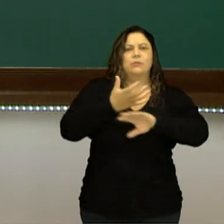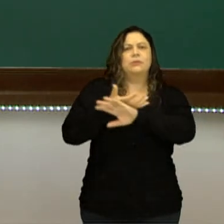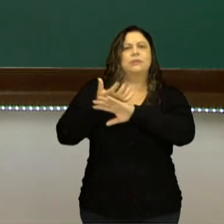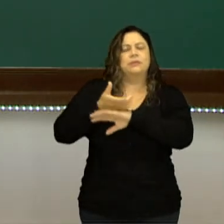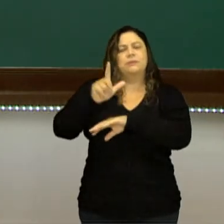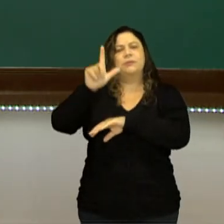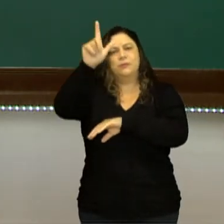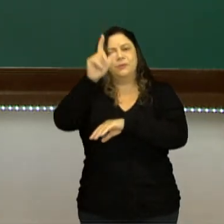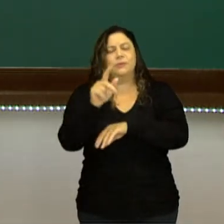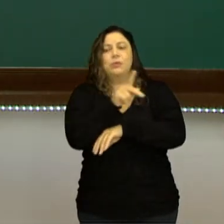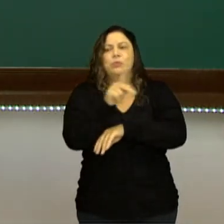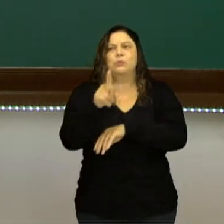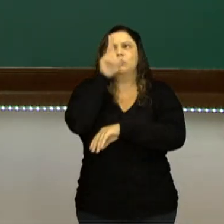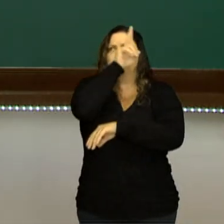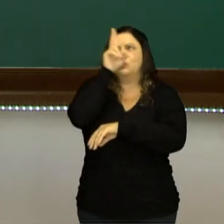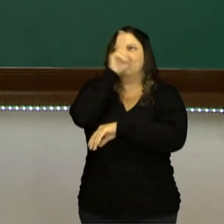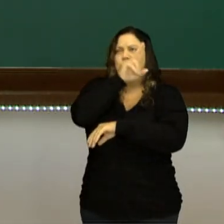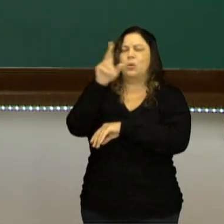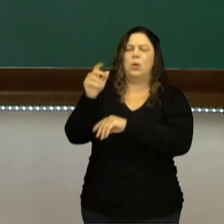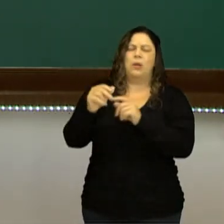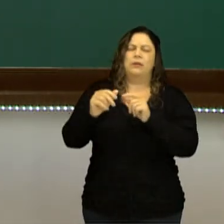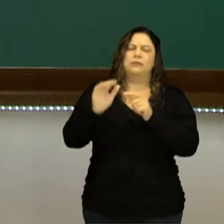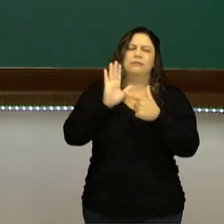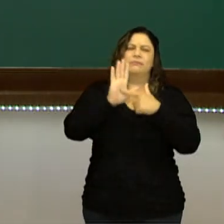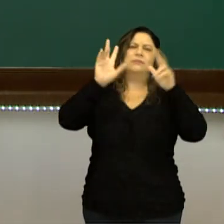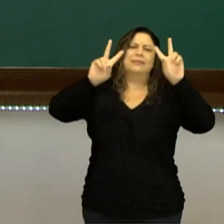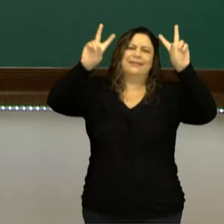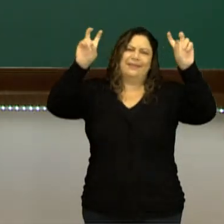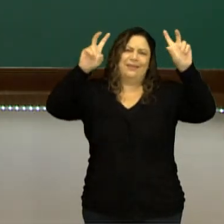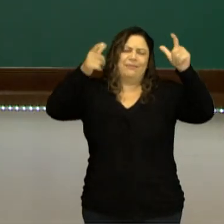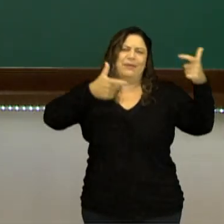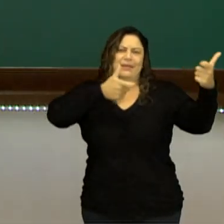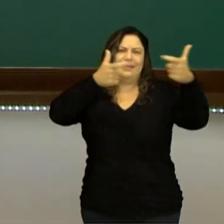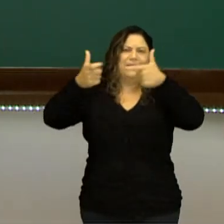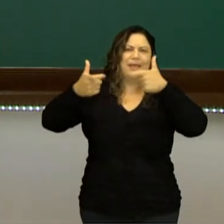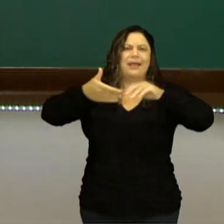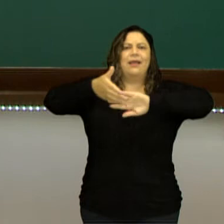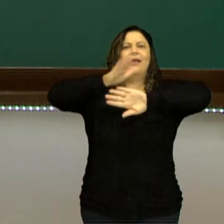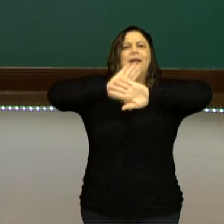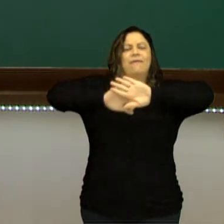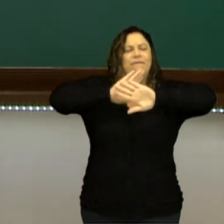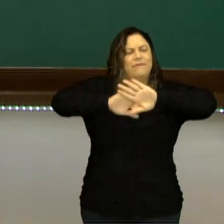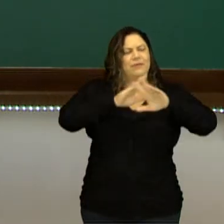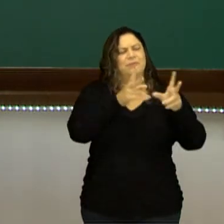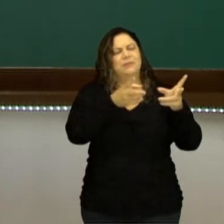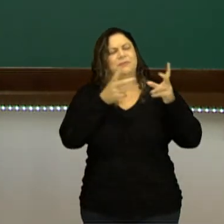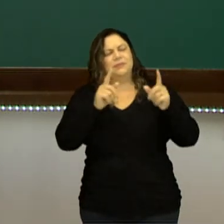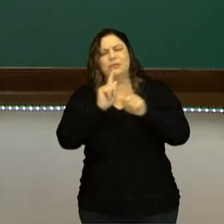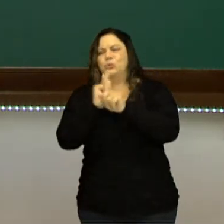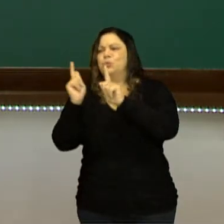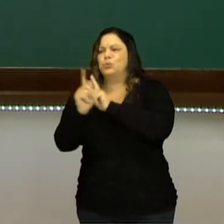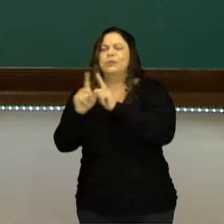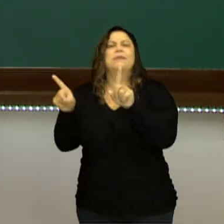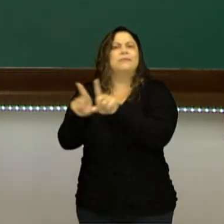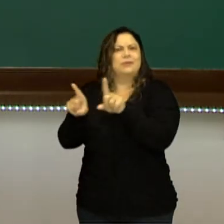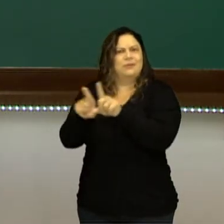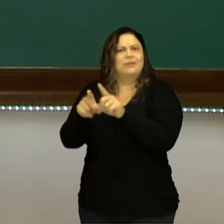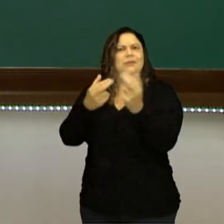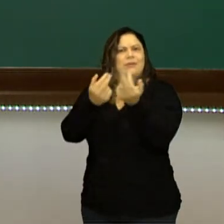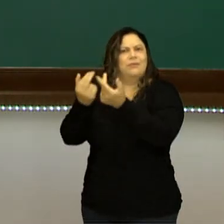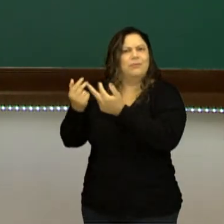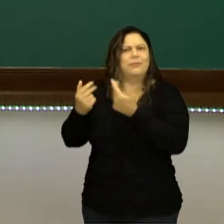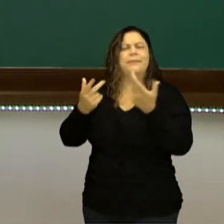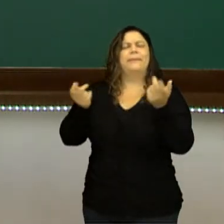história trabalhou Guerra Fria, você foi revisar, ficou com algumas dúvidas, mas você percebeu que o seu professor de geografia também da área de